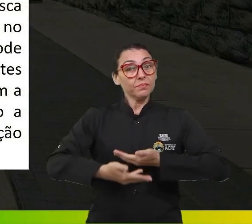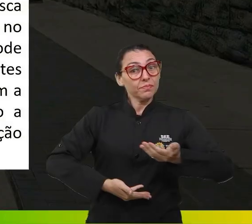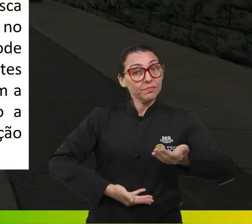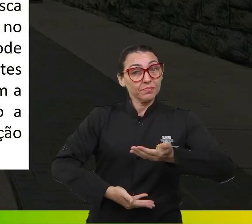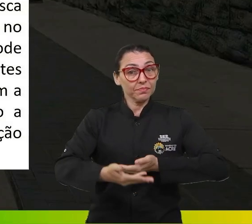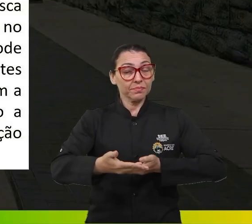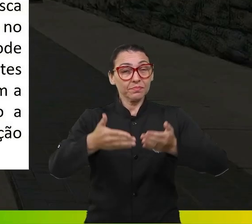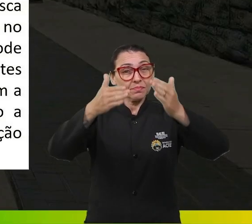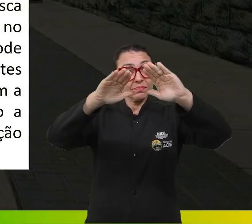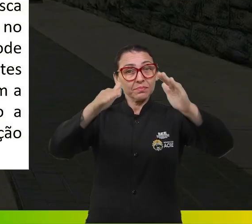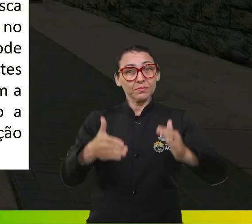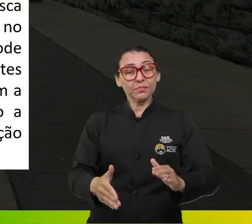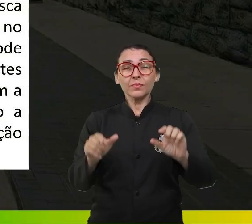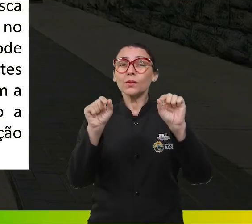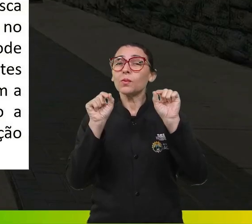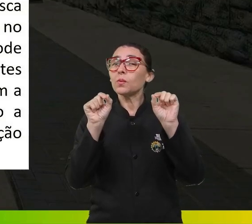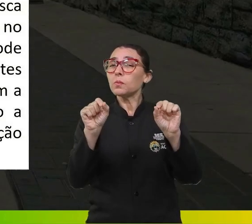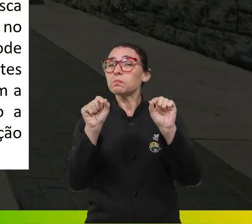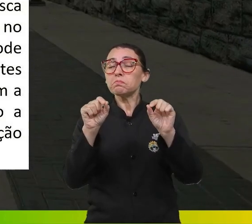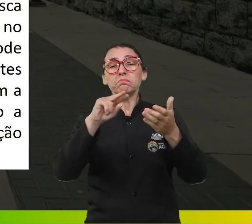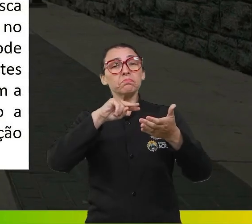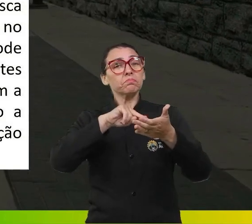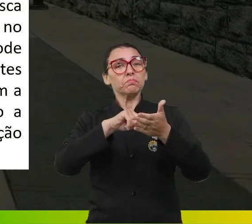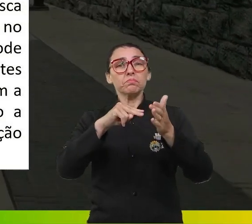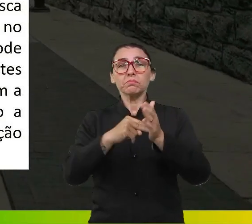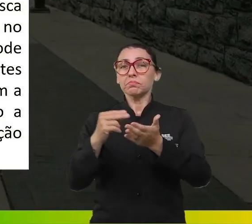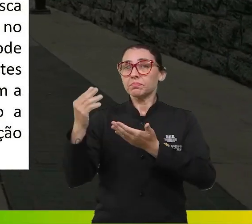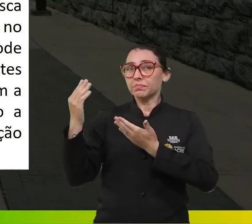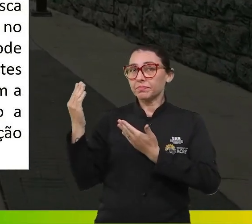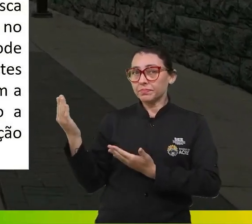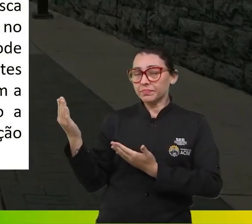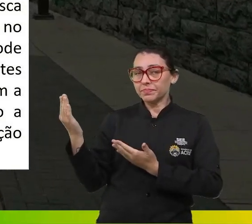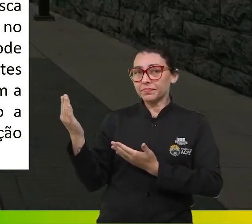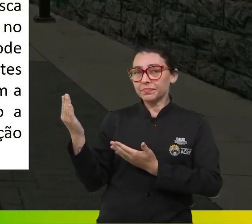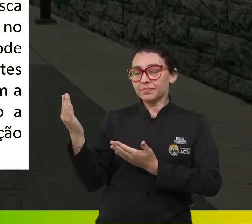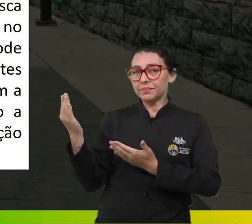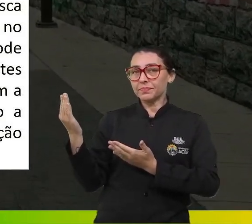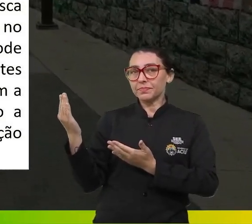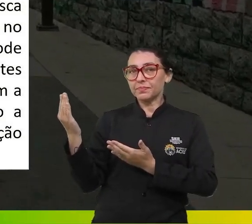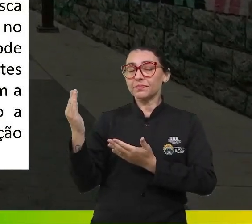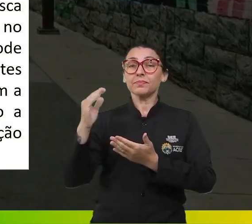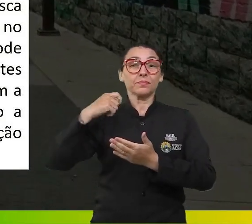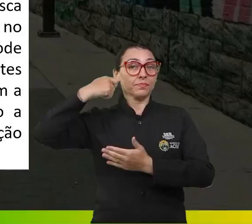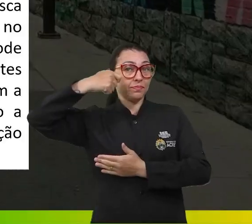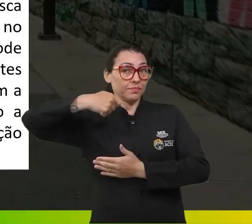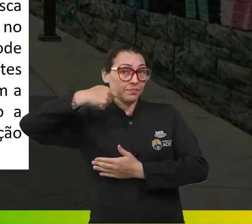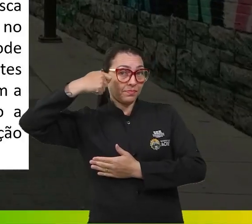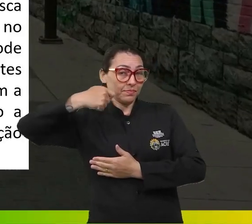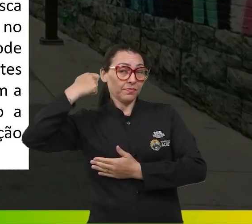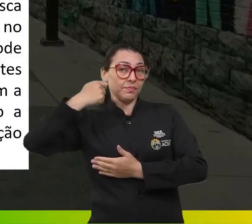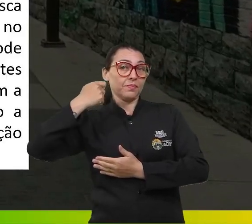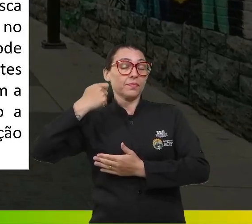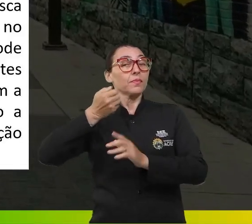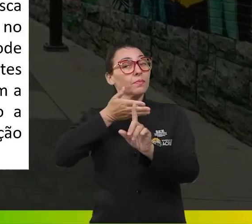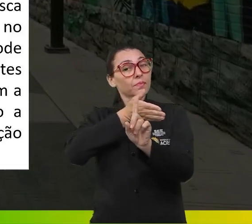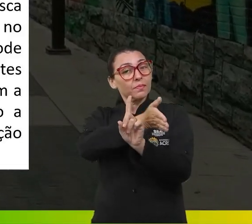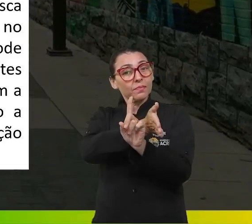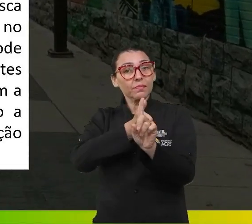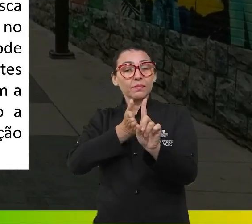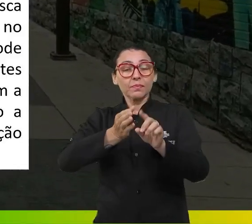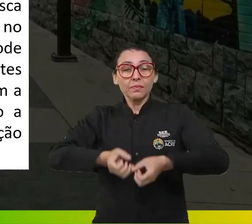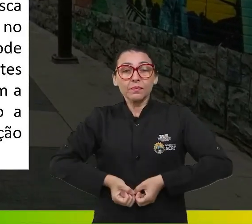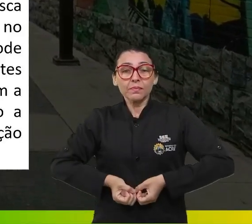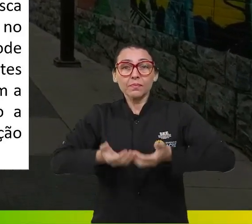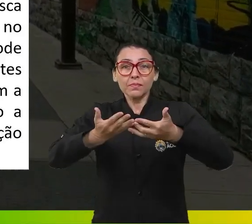Vamos analisar o que é uma intervenção. A intervenção artística é uma modalidade de